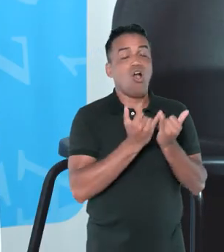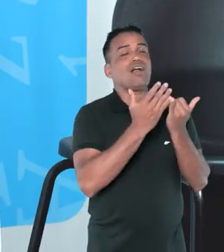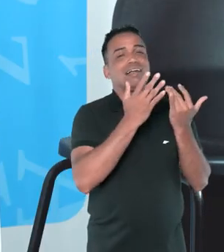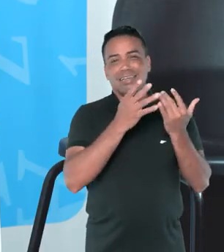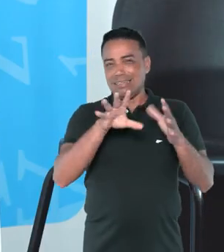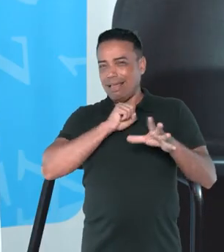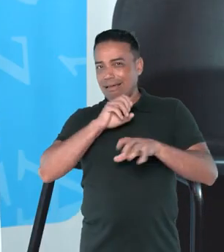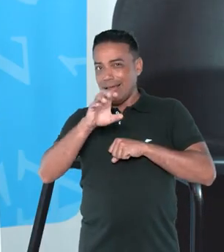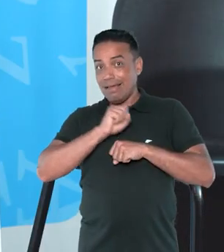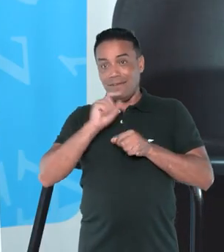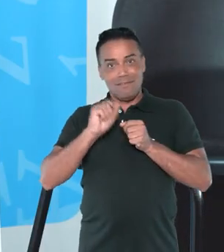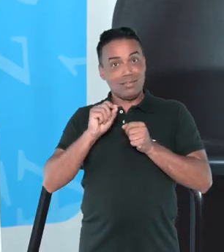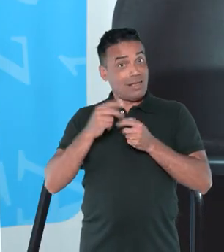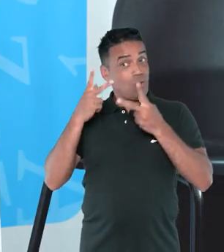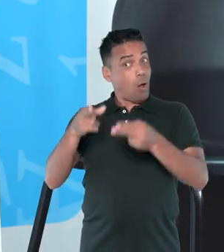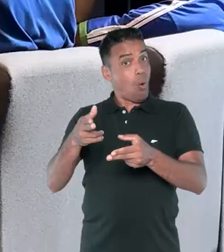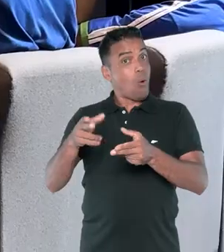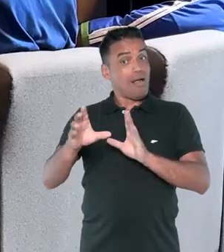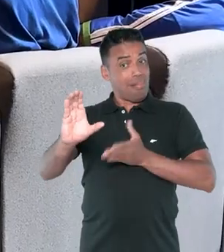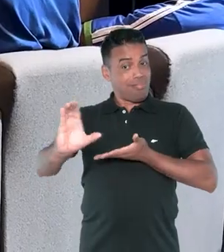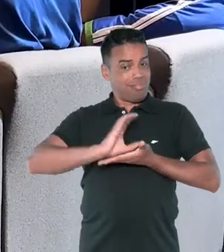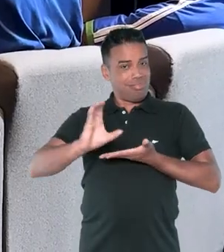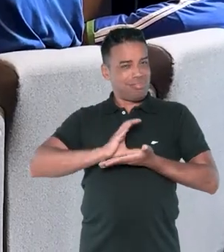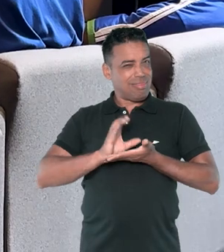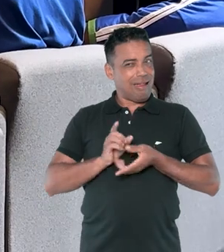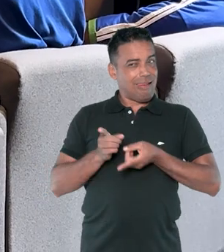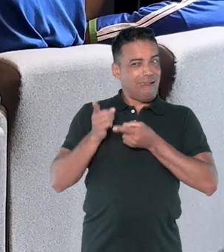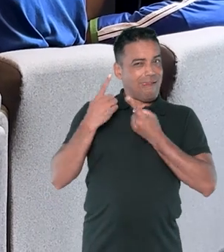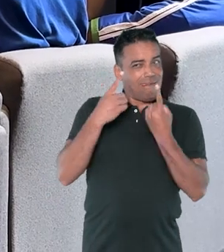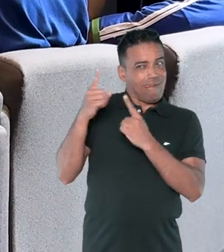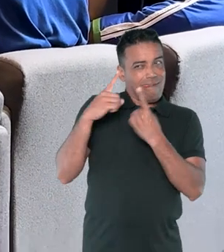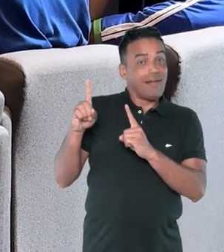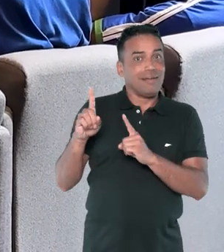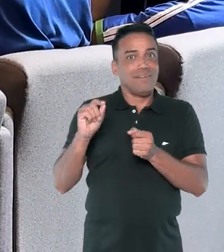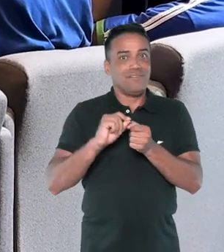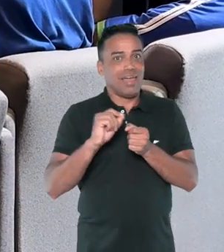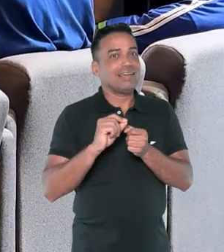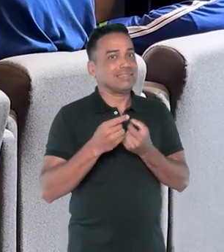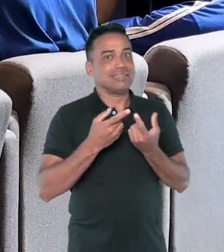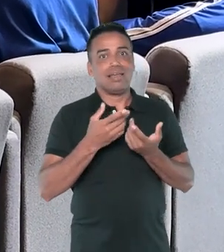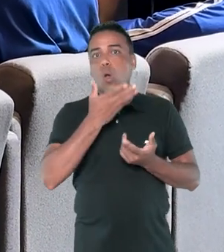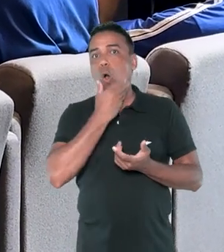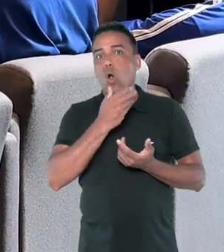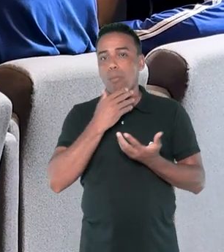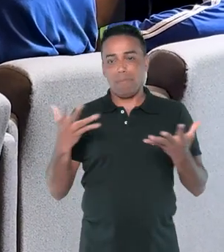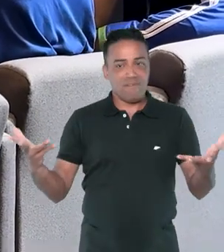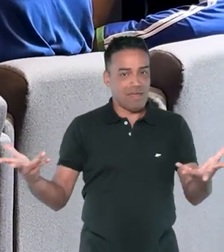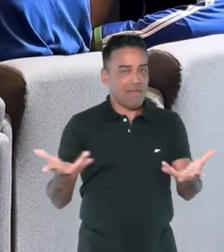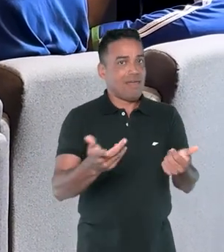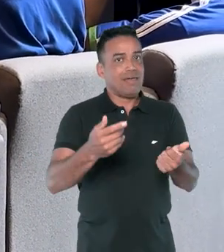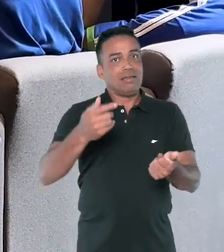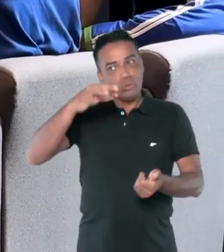escola toda, tu devia fazer como ele, ganhar um dinheiro, fazer chantagem. Aí ele fez isso e foi ganhar dinheiro. Ele não era um cara perfeito,